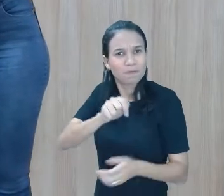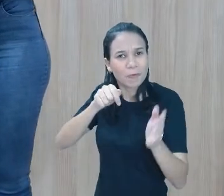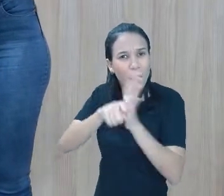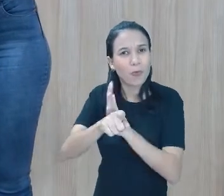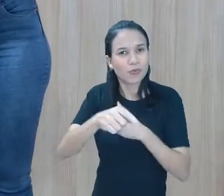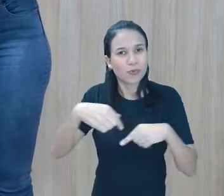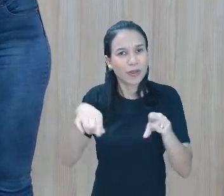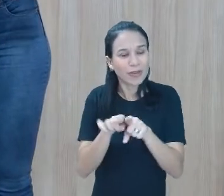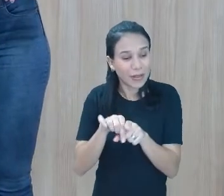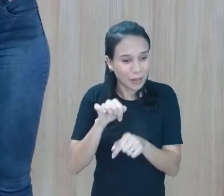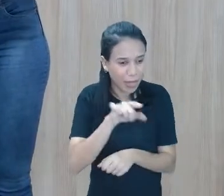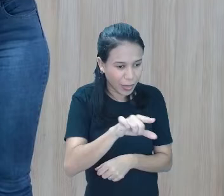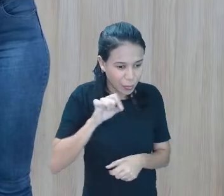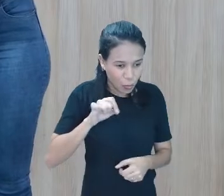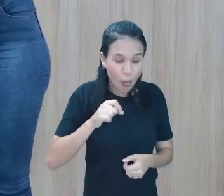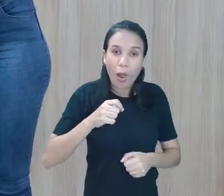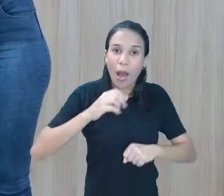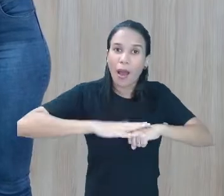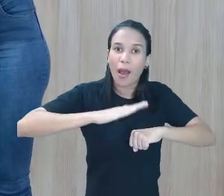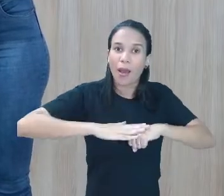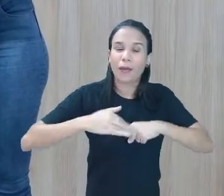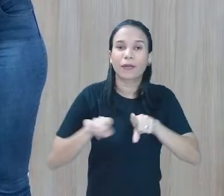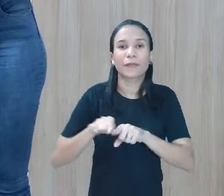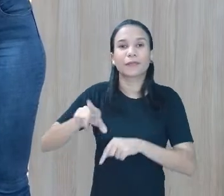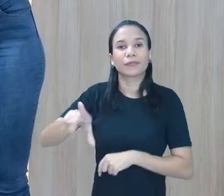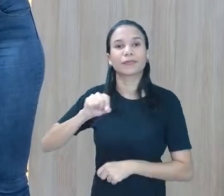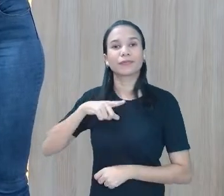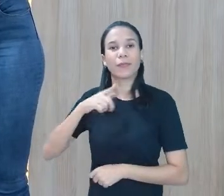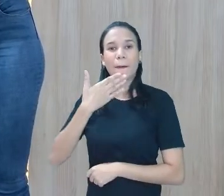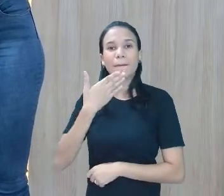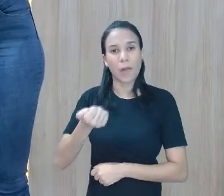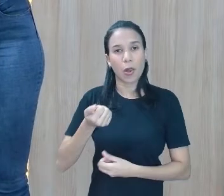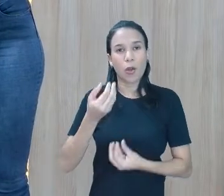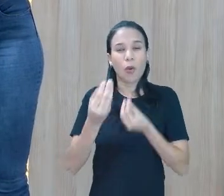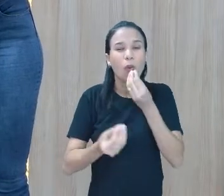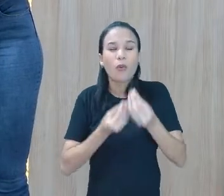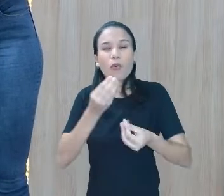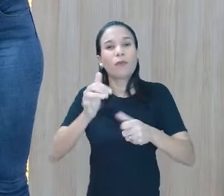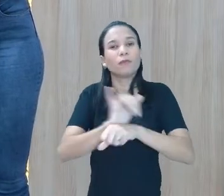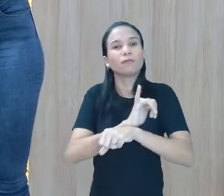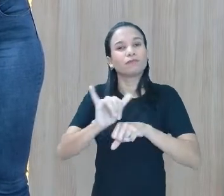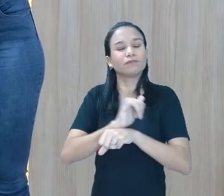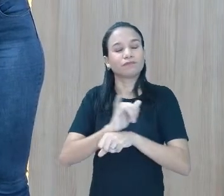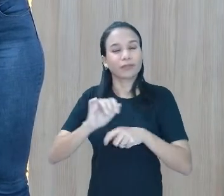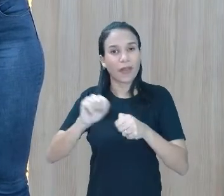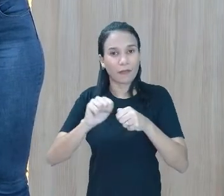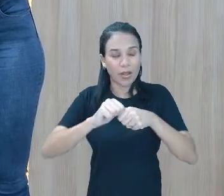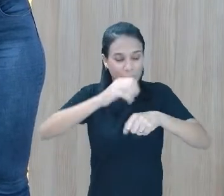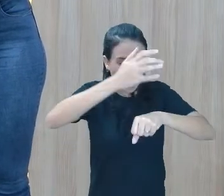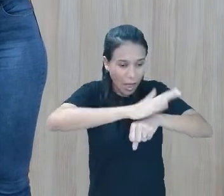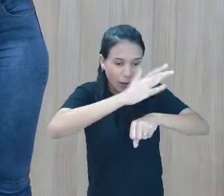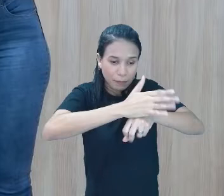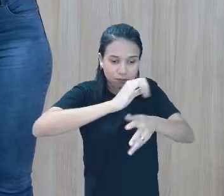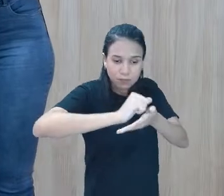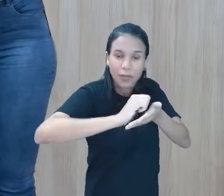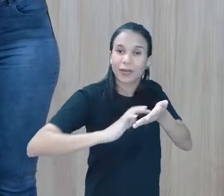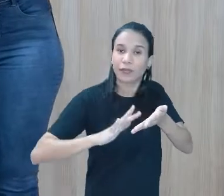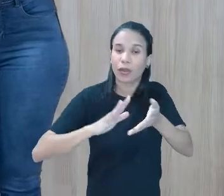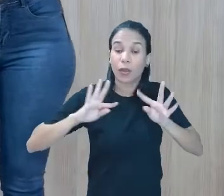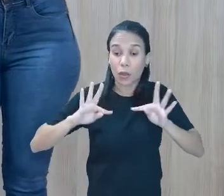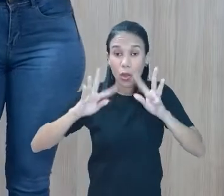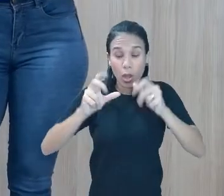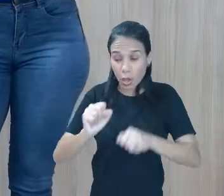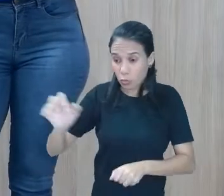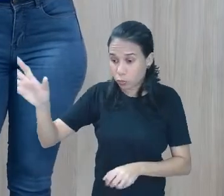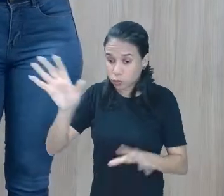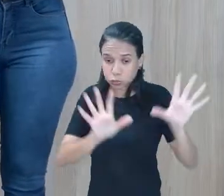que o estudante escolha, para que ele selecione melhor a forma como ele quer fazer a atividade. E tudo